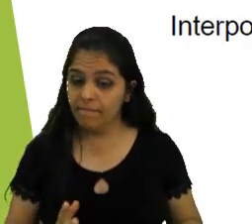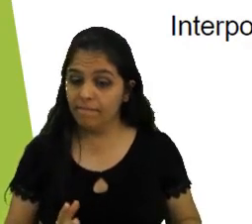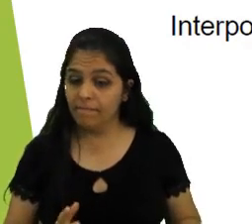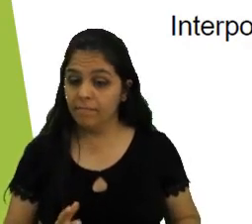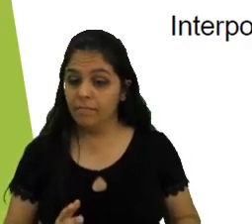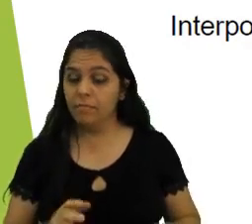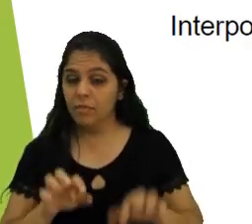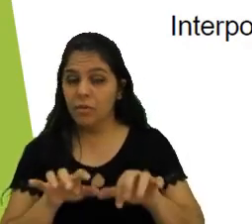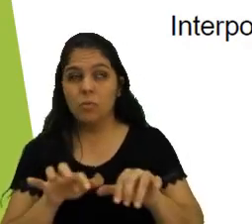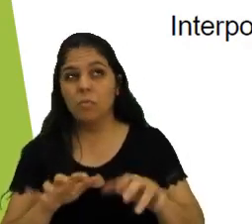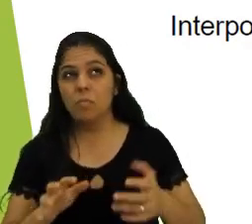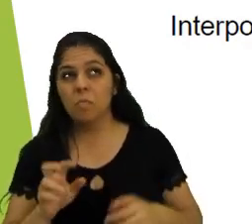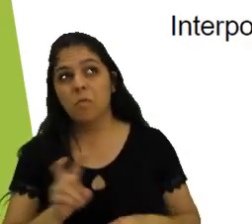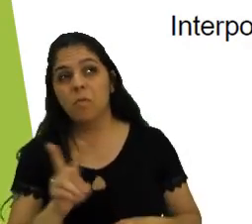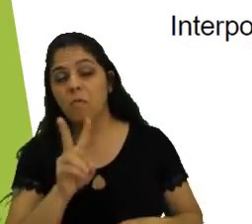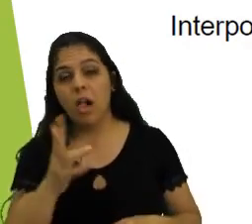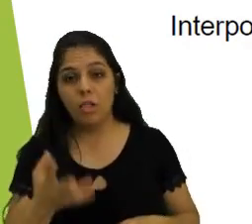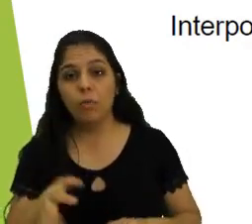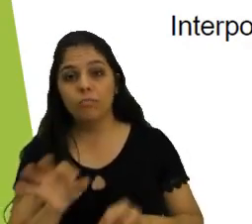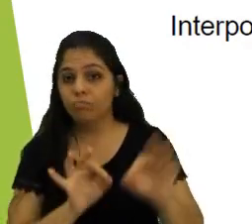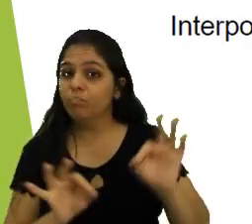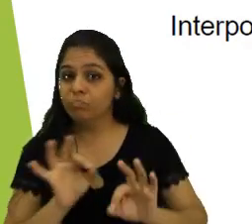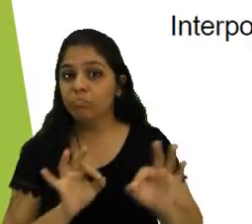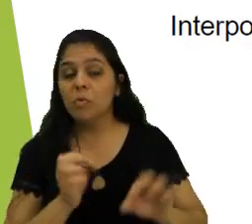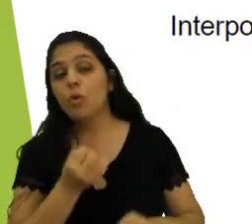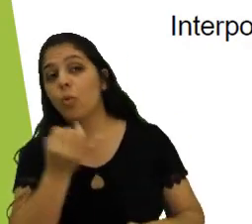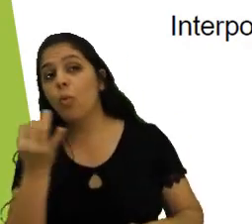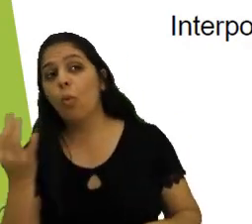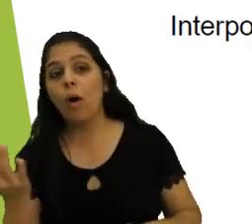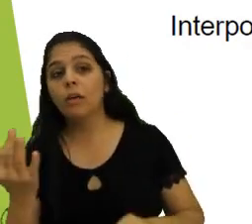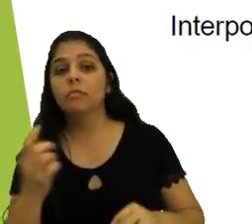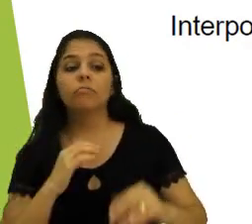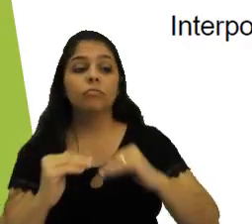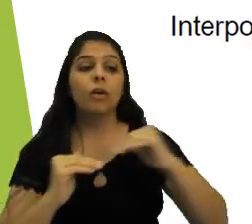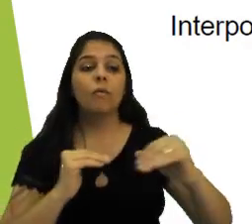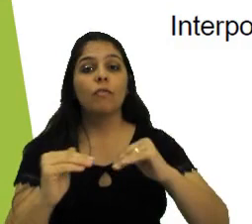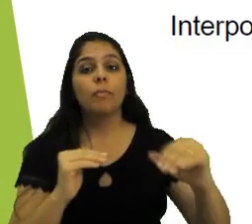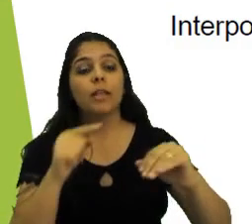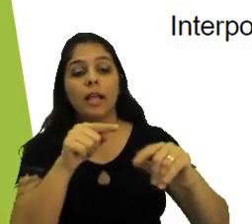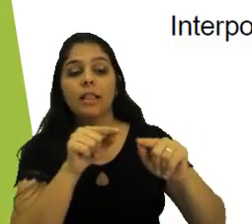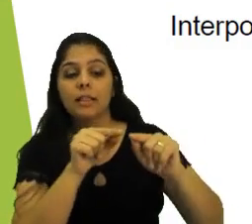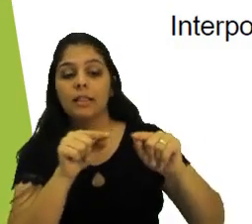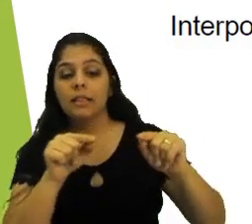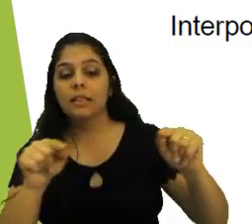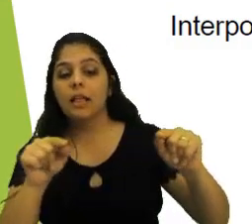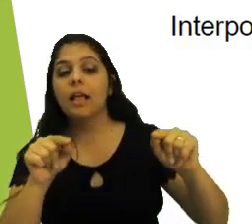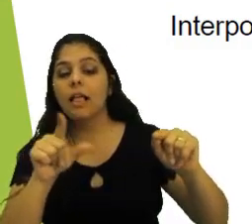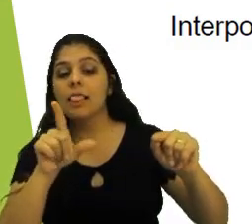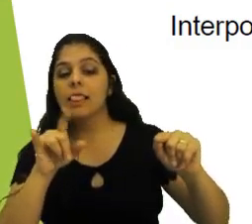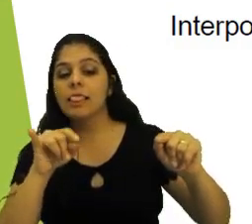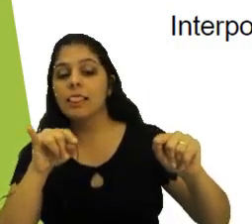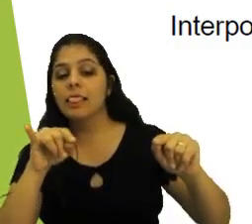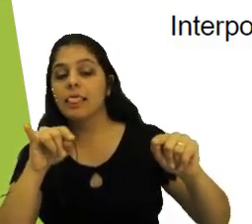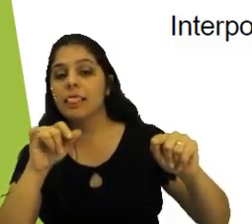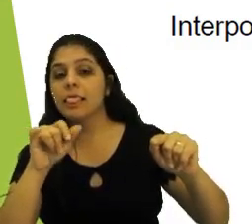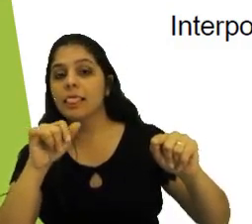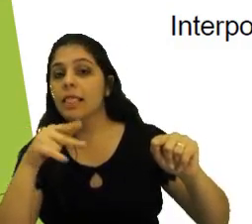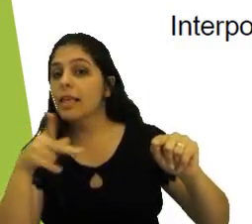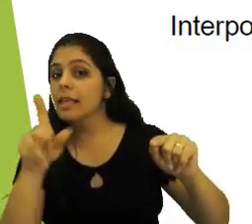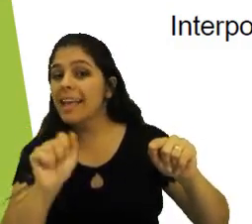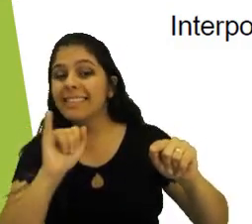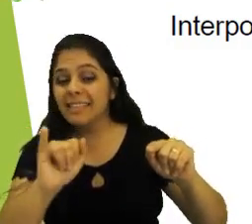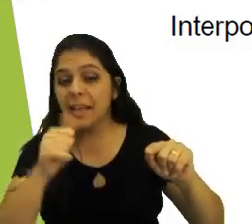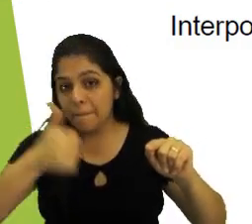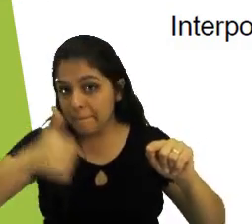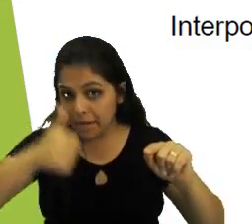valor da coordenada, né? O quanto que ele vai movimentar dentro daquela linha, e também, se ele for a primeira linha